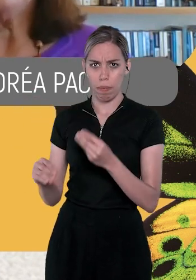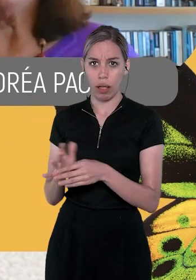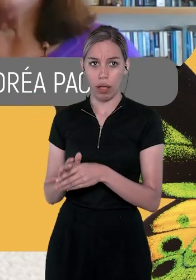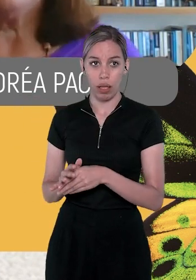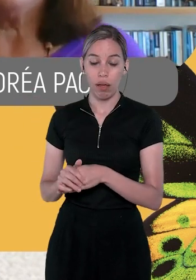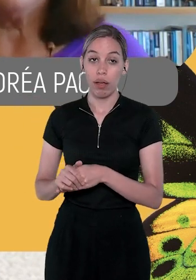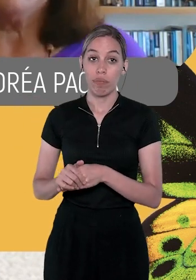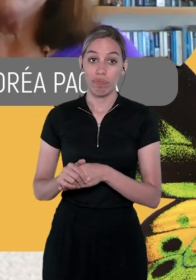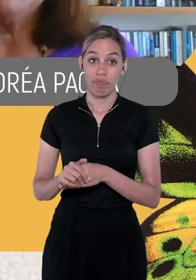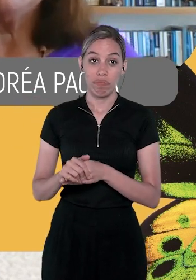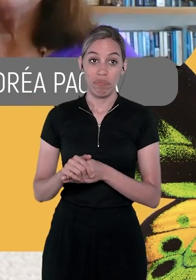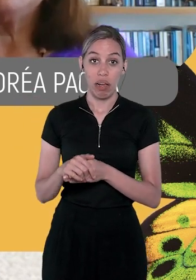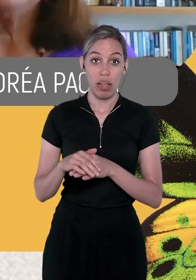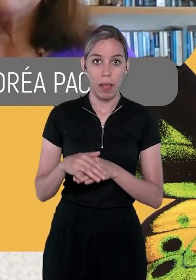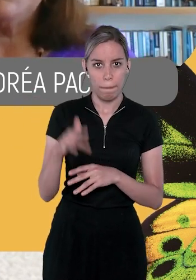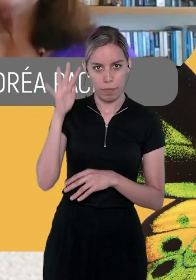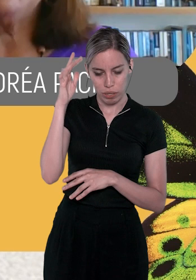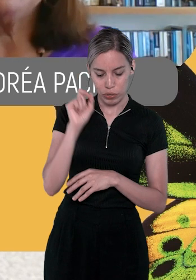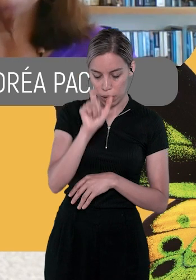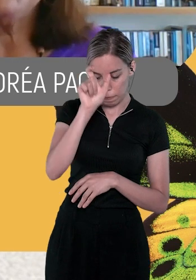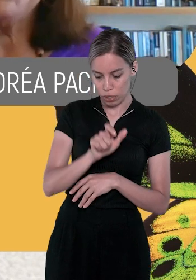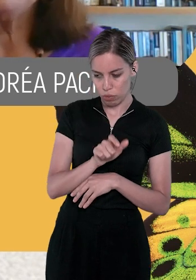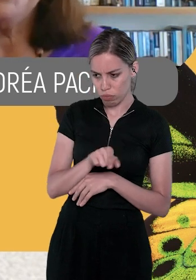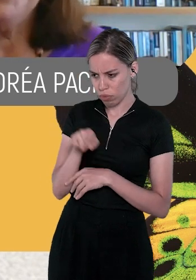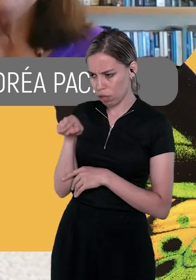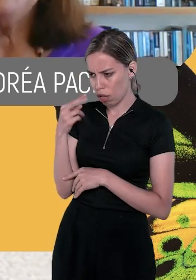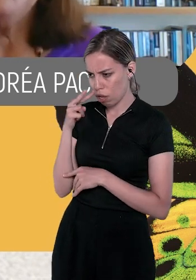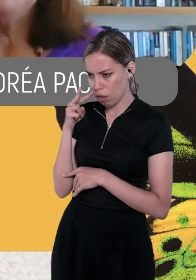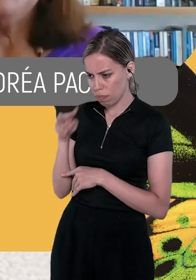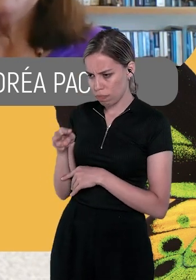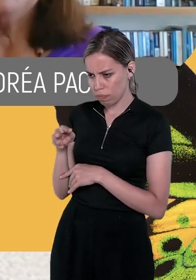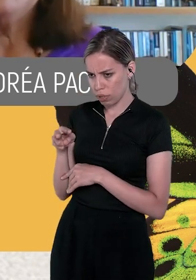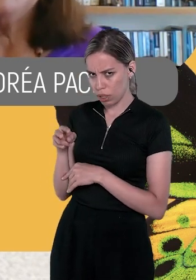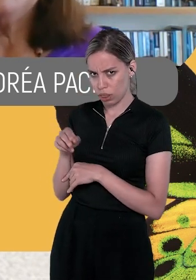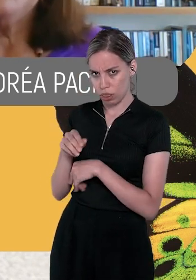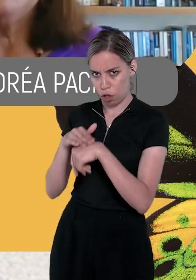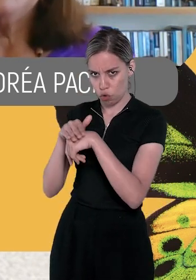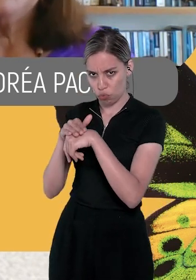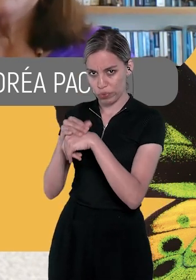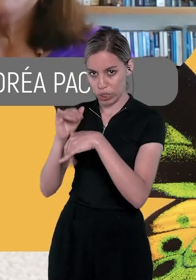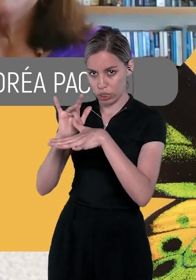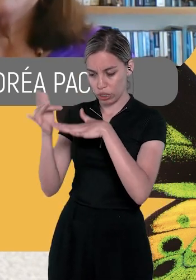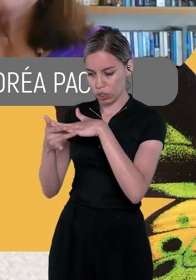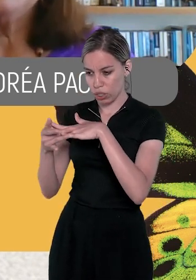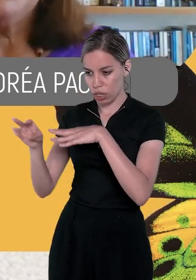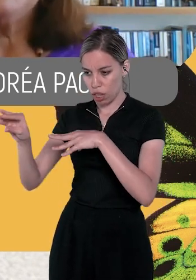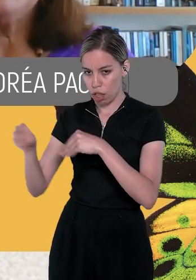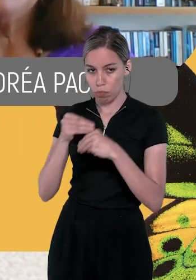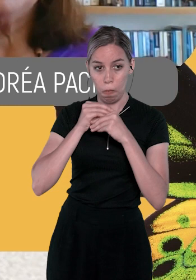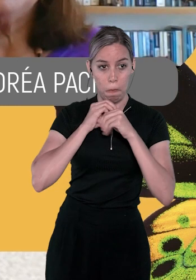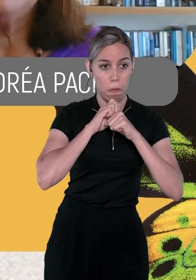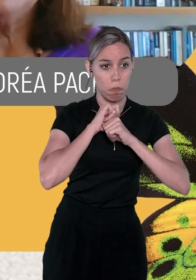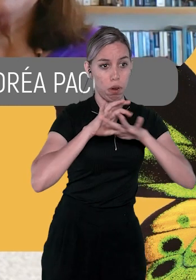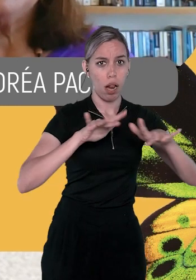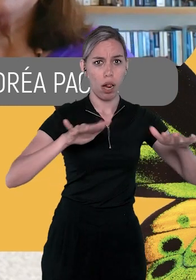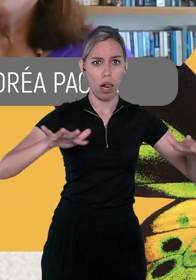De repente, alguém pega isso e coloca no mundo externo para pessoas desconhecidas